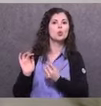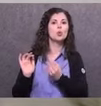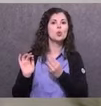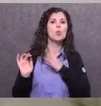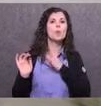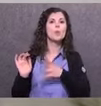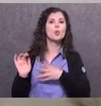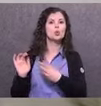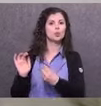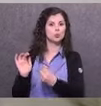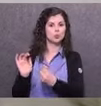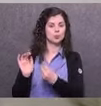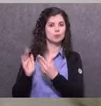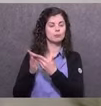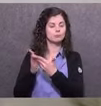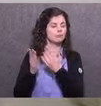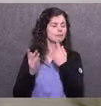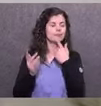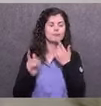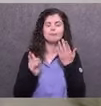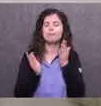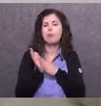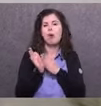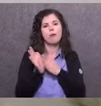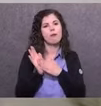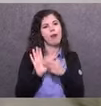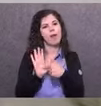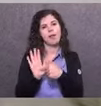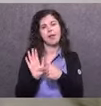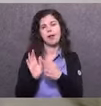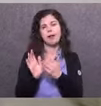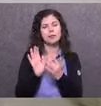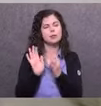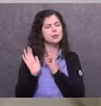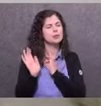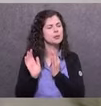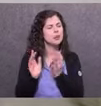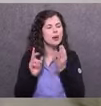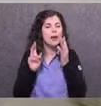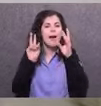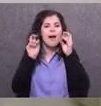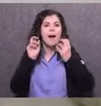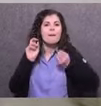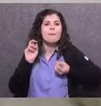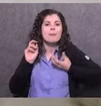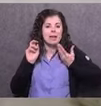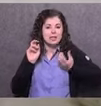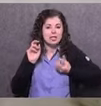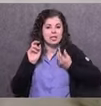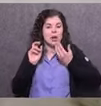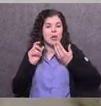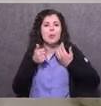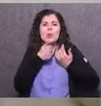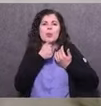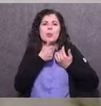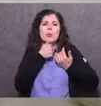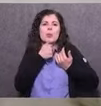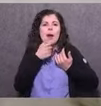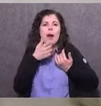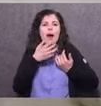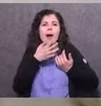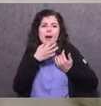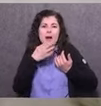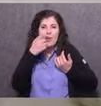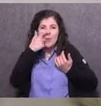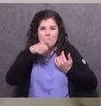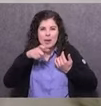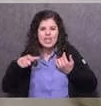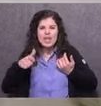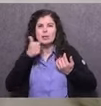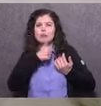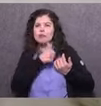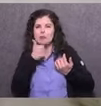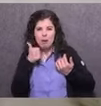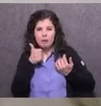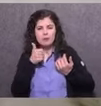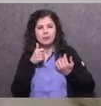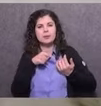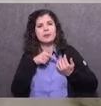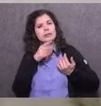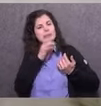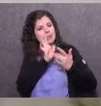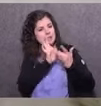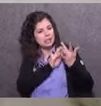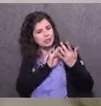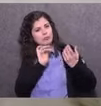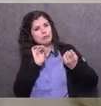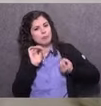que a paixão do Senhor continua nos sofrimentos da humanidade. Ou, como diz